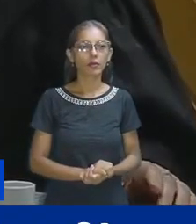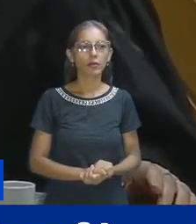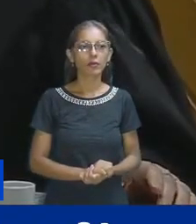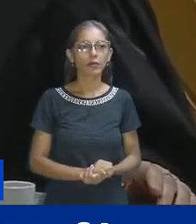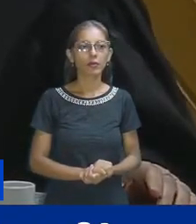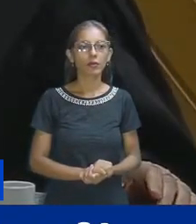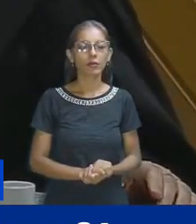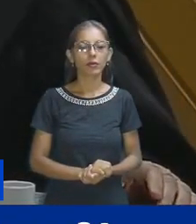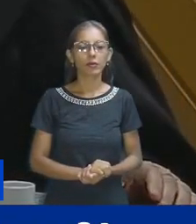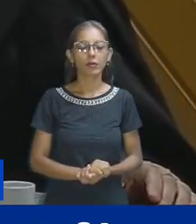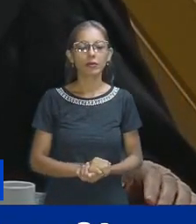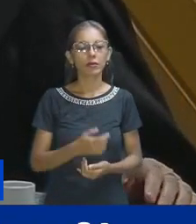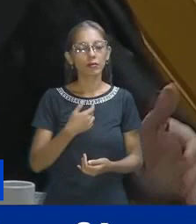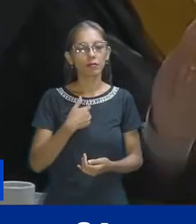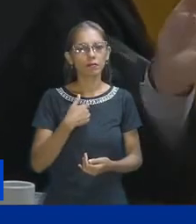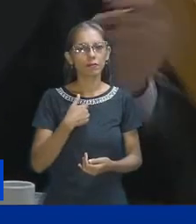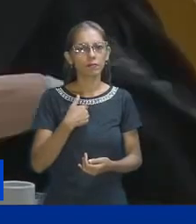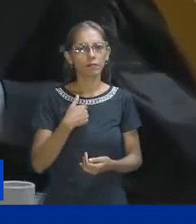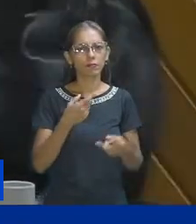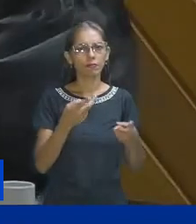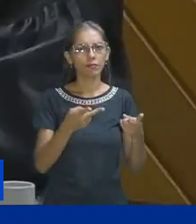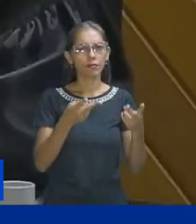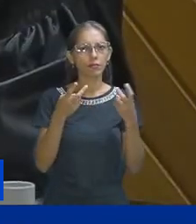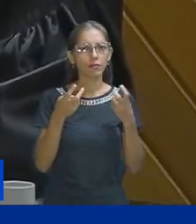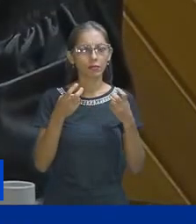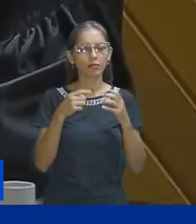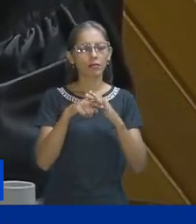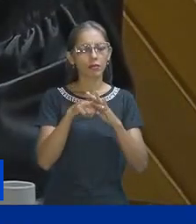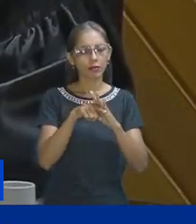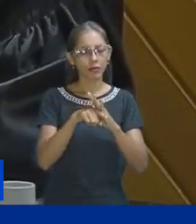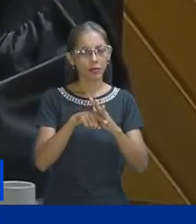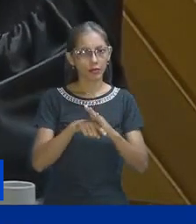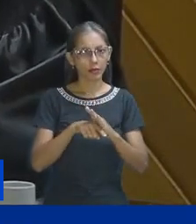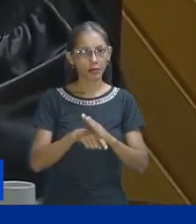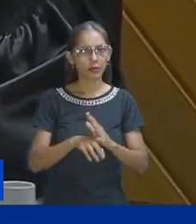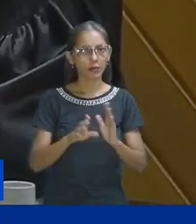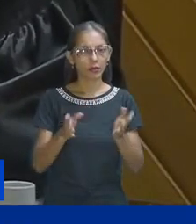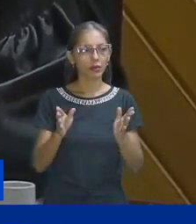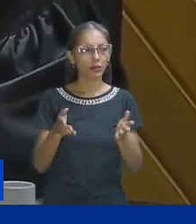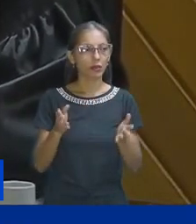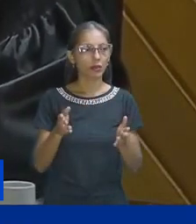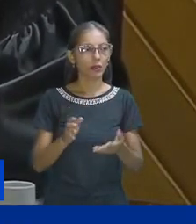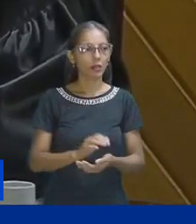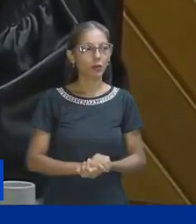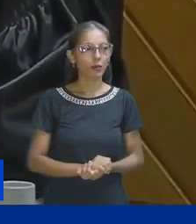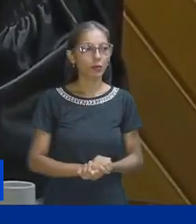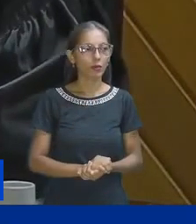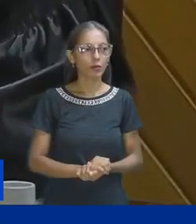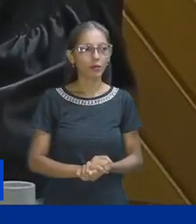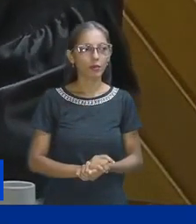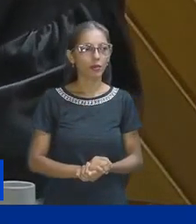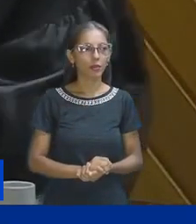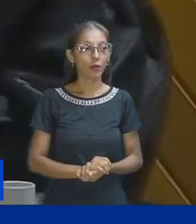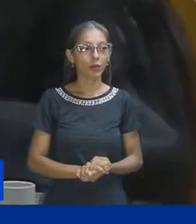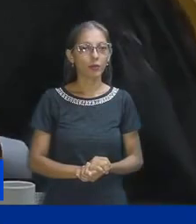chamou verdadeiramente a atenção, que foi bem pontuado aqui pelo doutor Eduardo na tribuna, é a existência